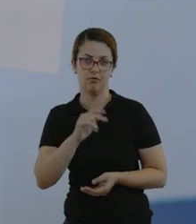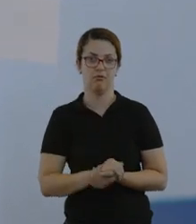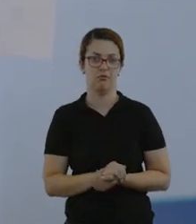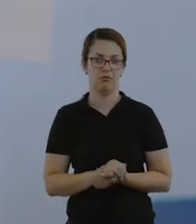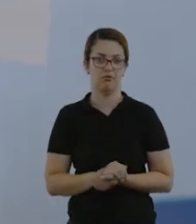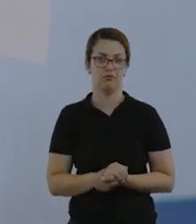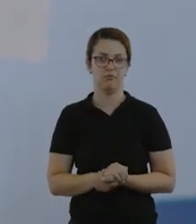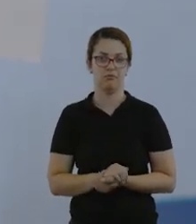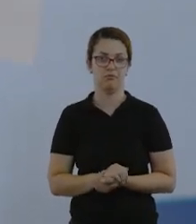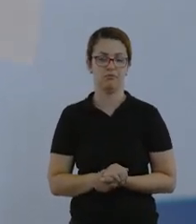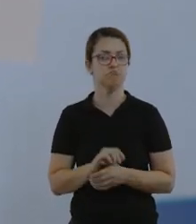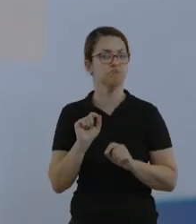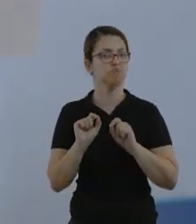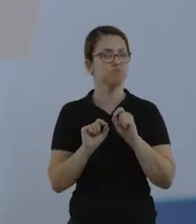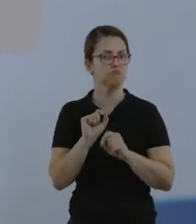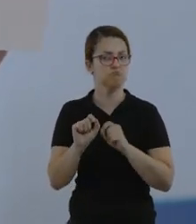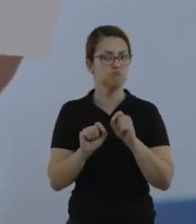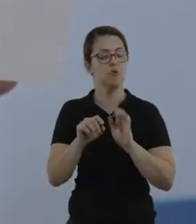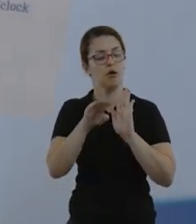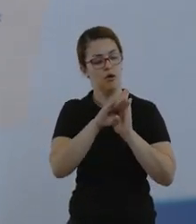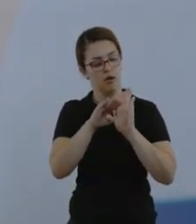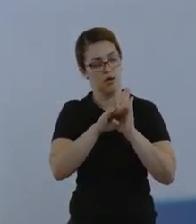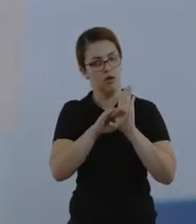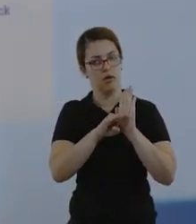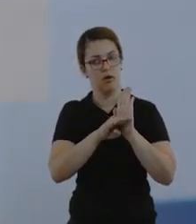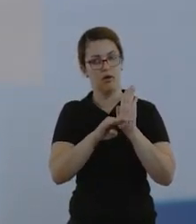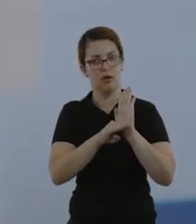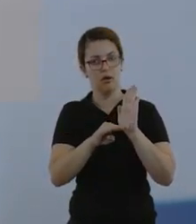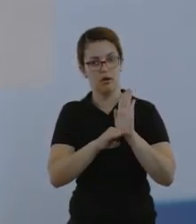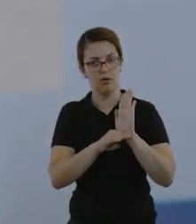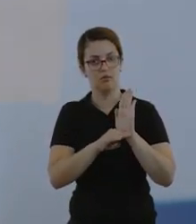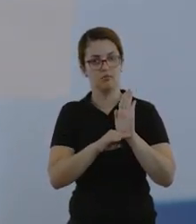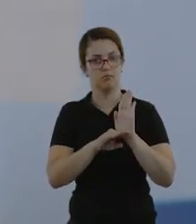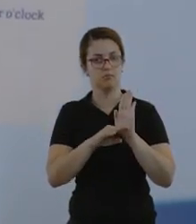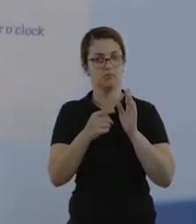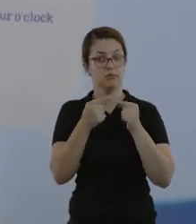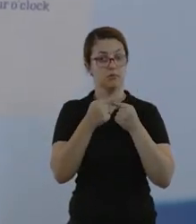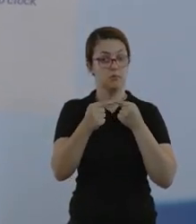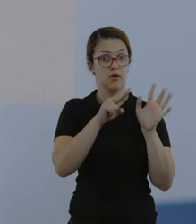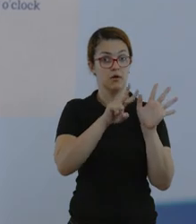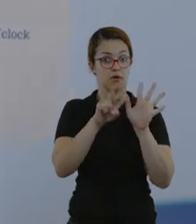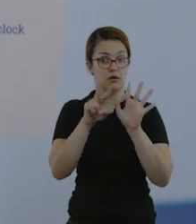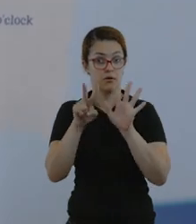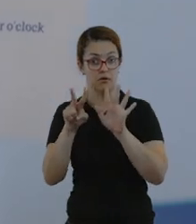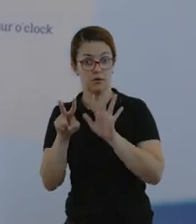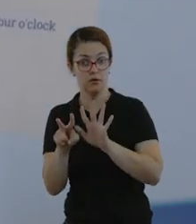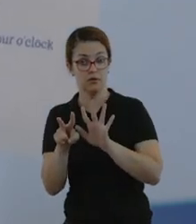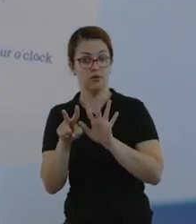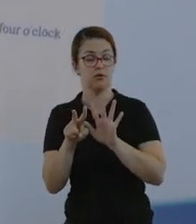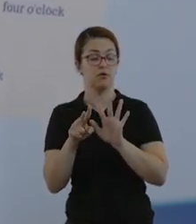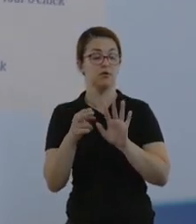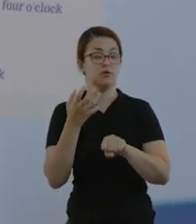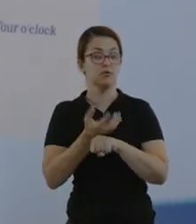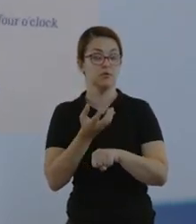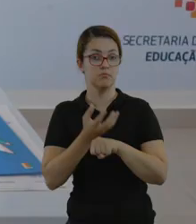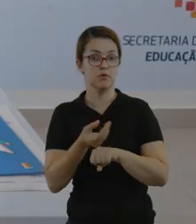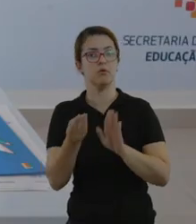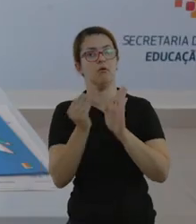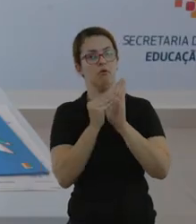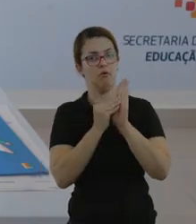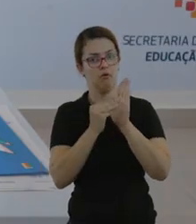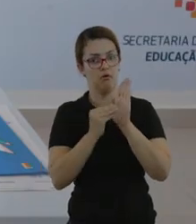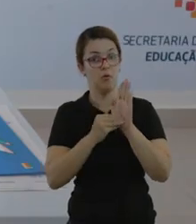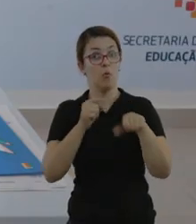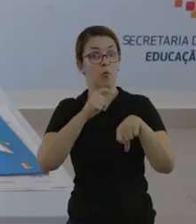Em inglês, nós vamos falar da seguinte forma: 8 o'clock, 9 o'clock, 10 o'clock.